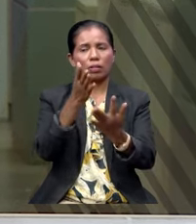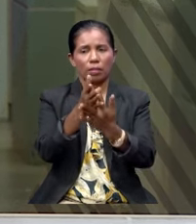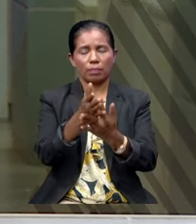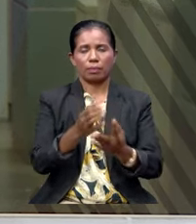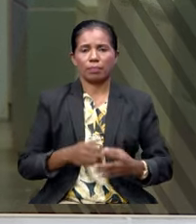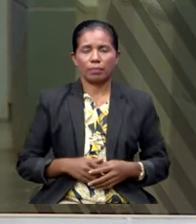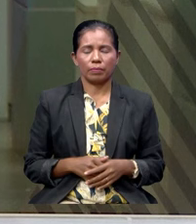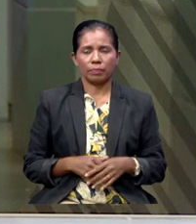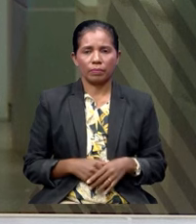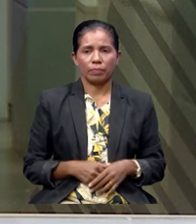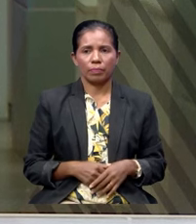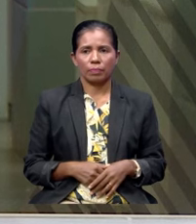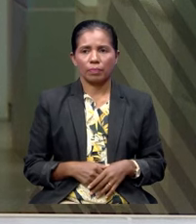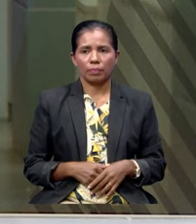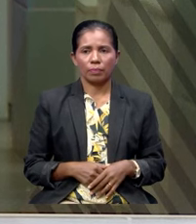metal.